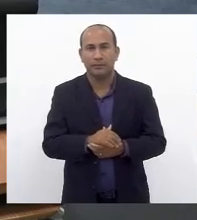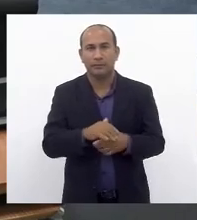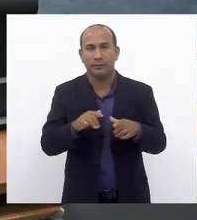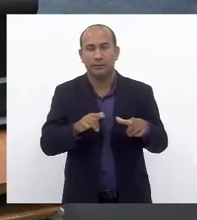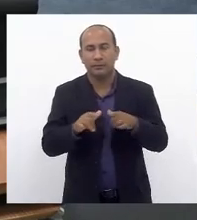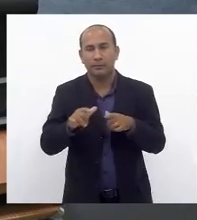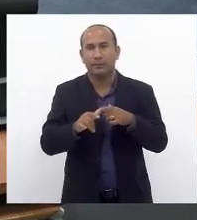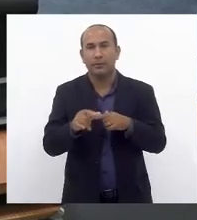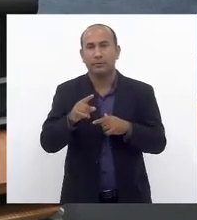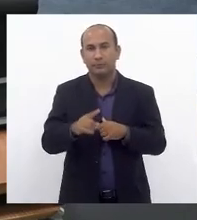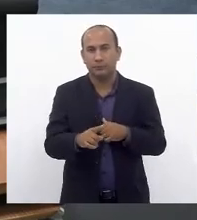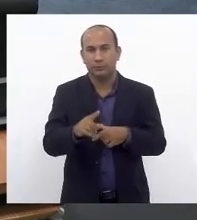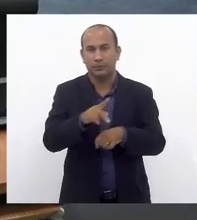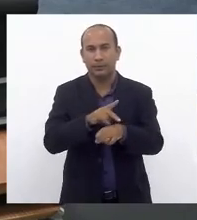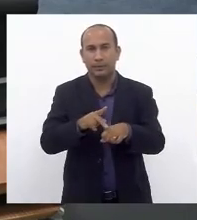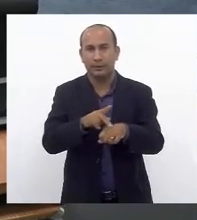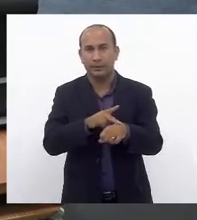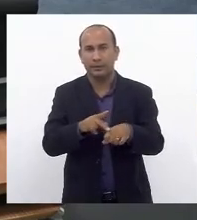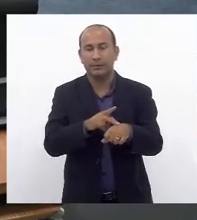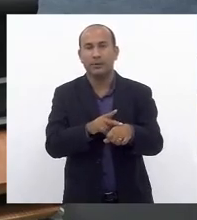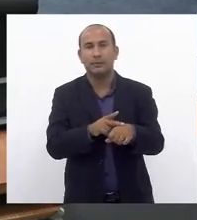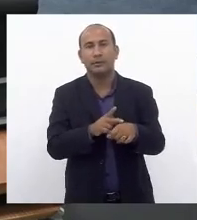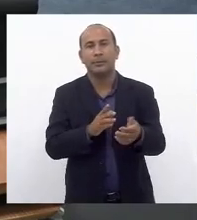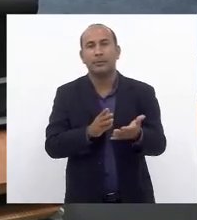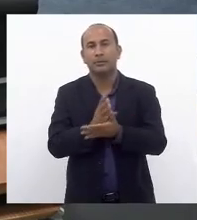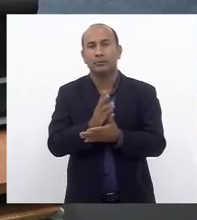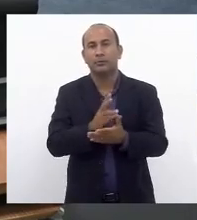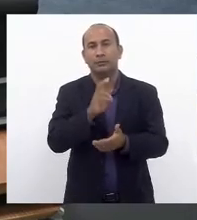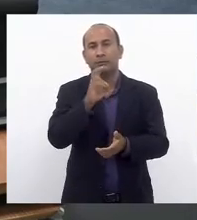empregadas no país, passou de